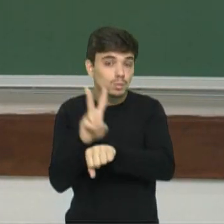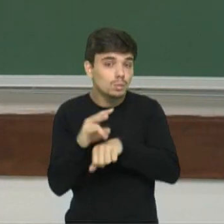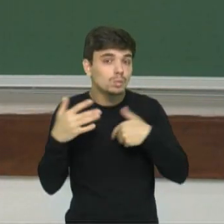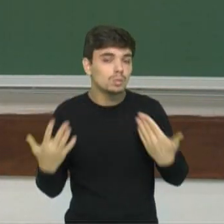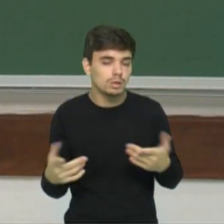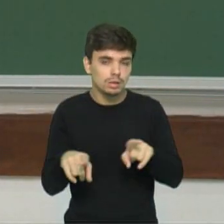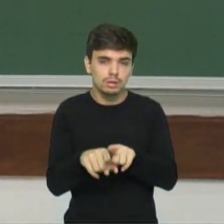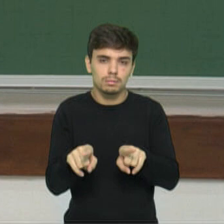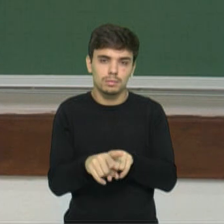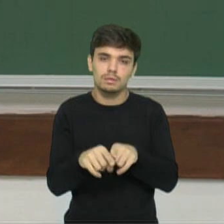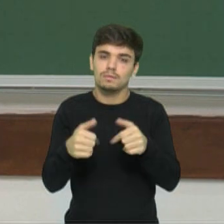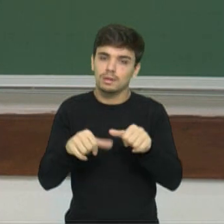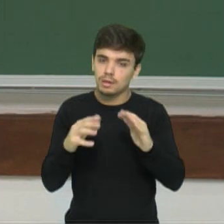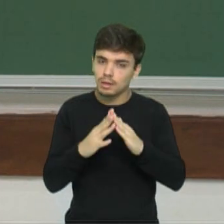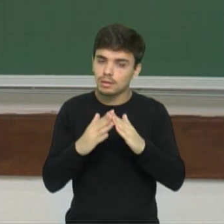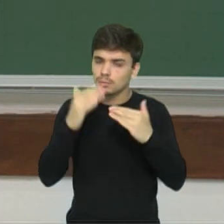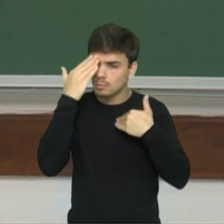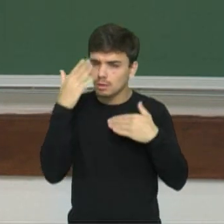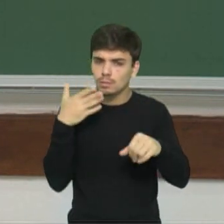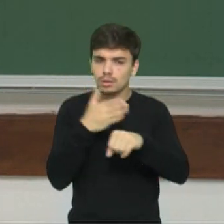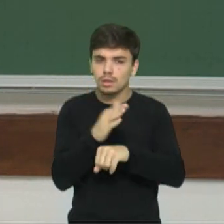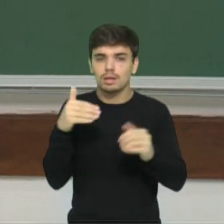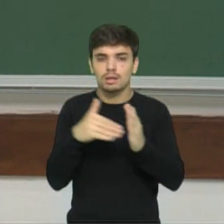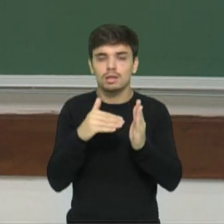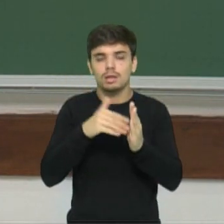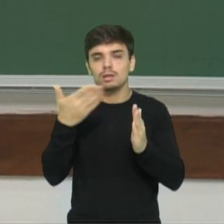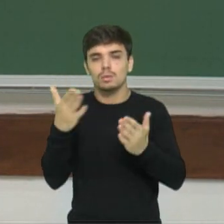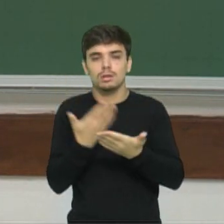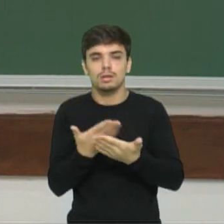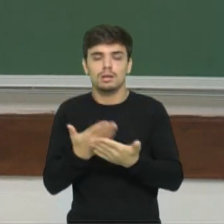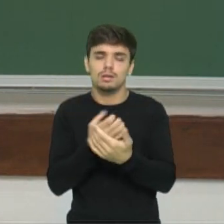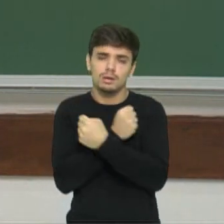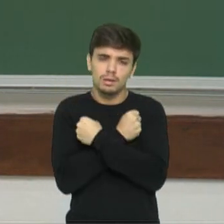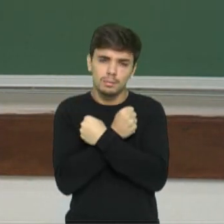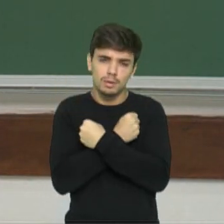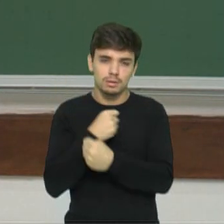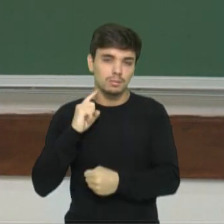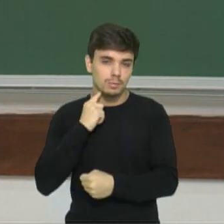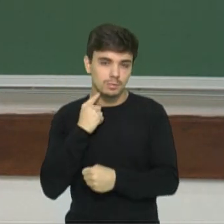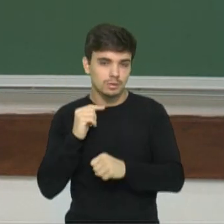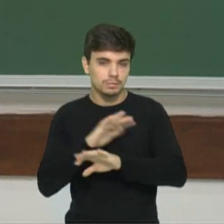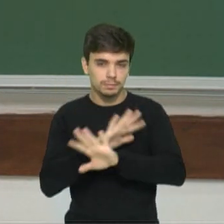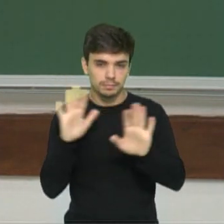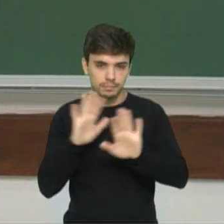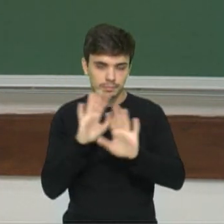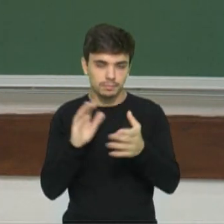obrigado por me permitir entrar na casa de vocês e até a próxima aula. Um abraço muito grande do professor Paulo.